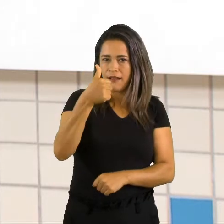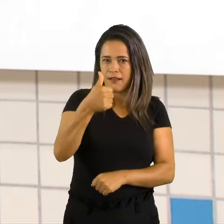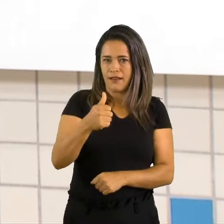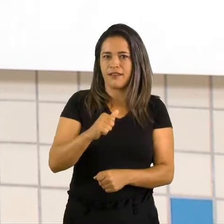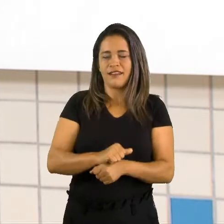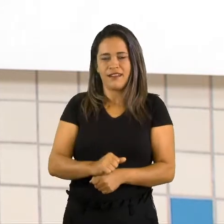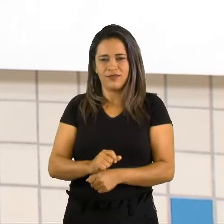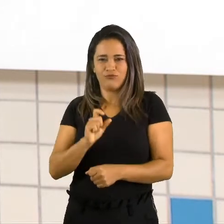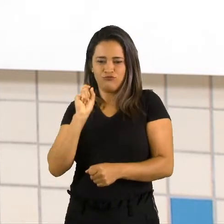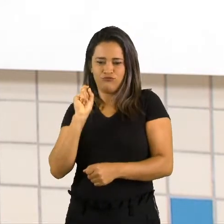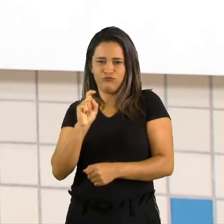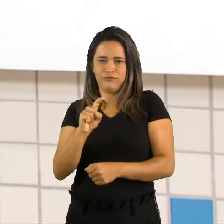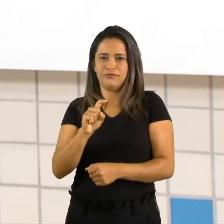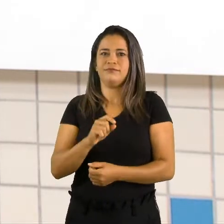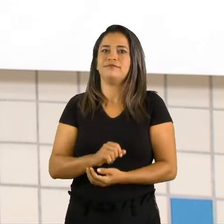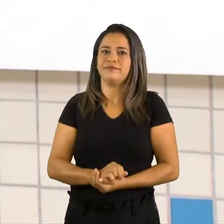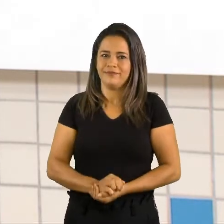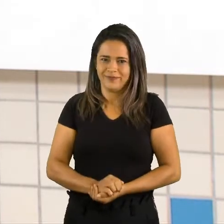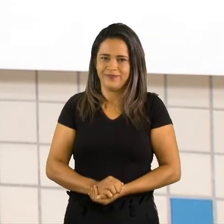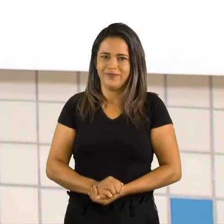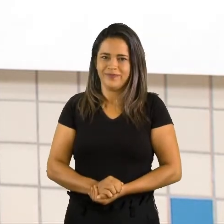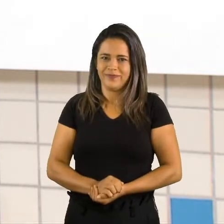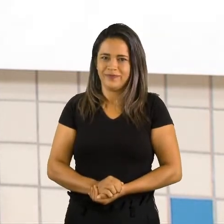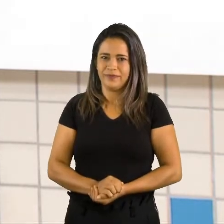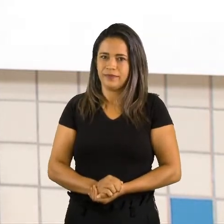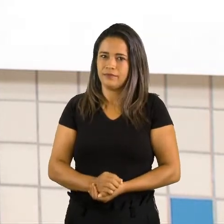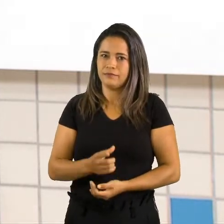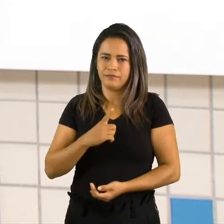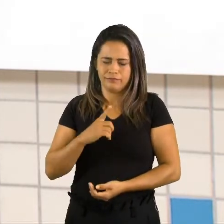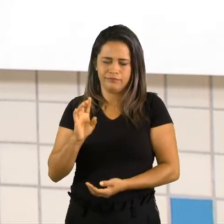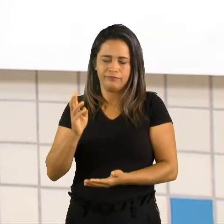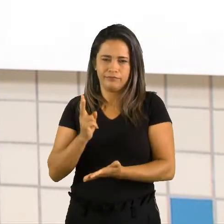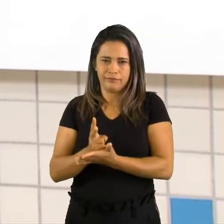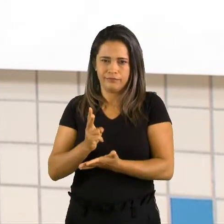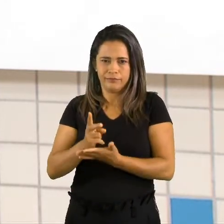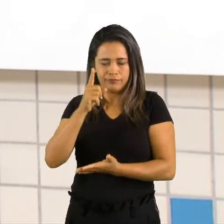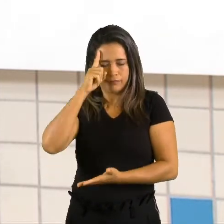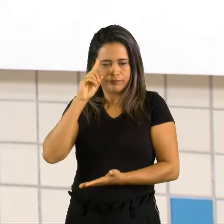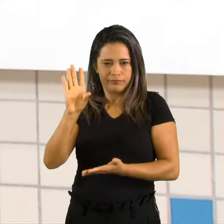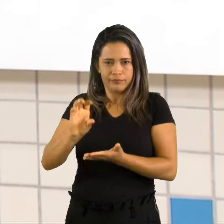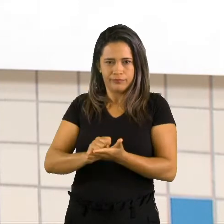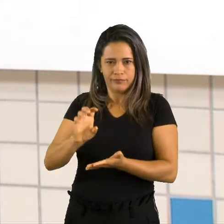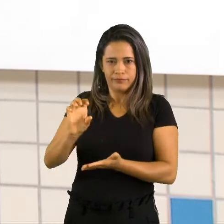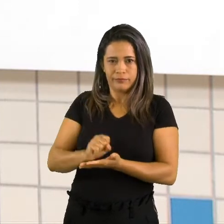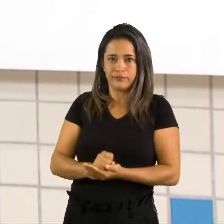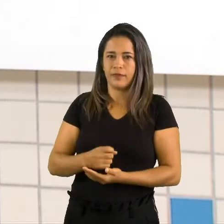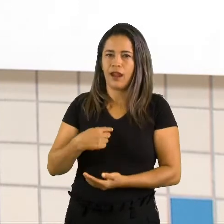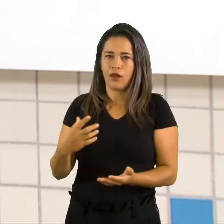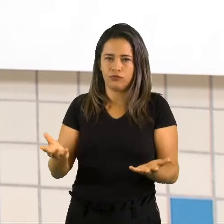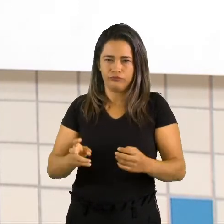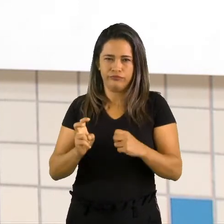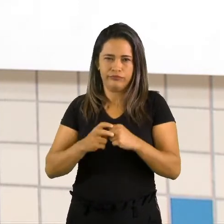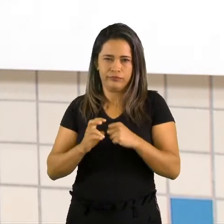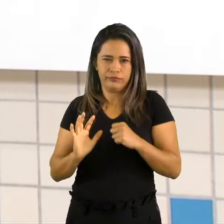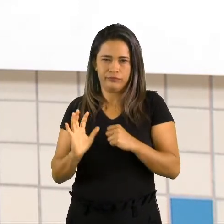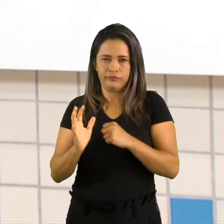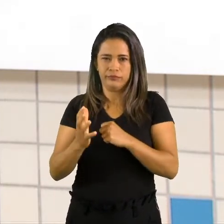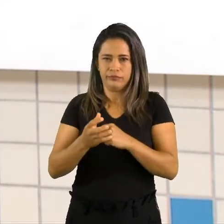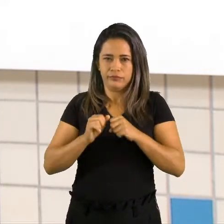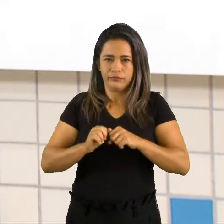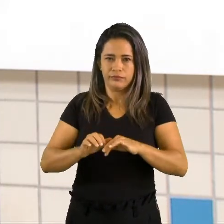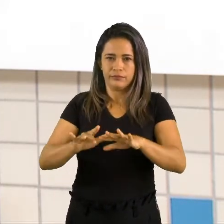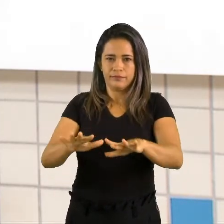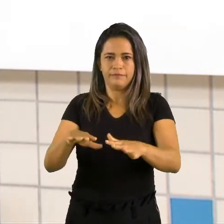se inscrever, beleza? Para receber as notificações. Nessa época de pandemia, nós temos que fazer